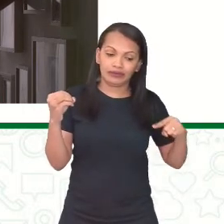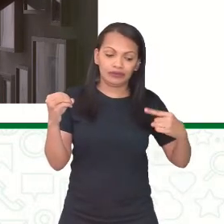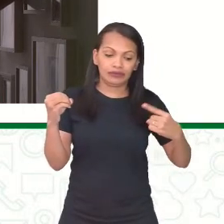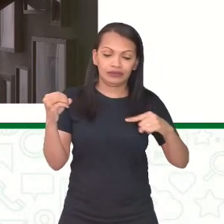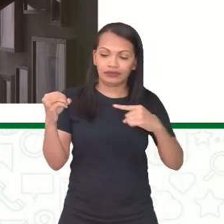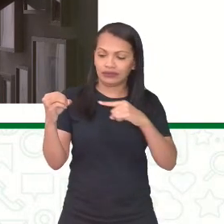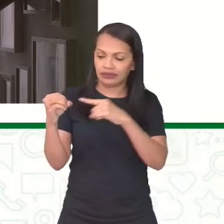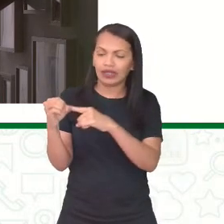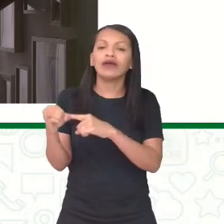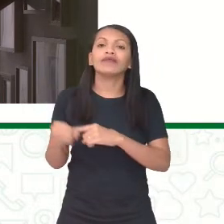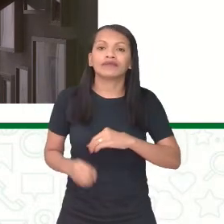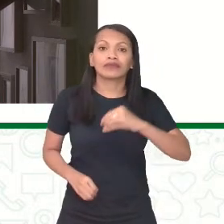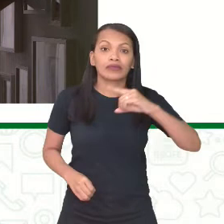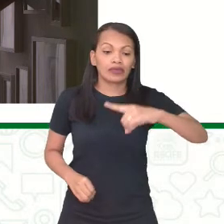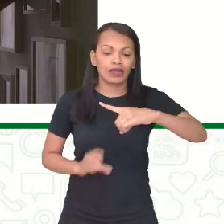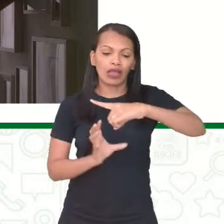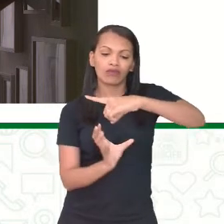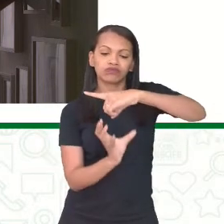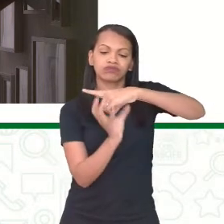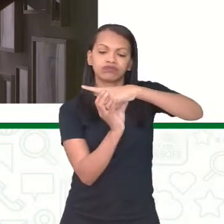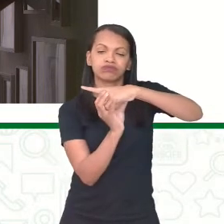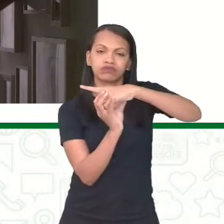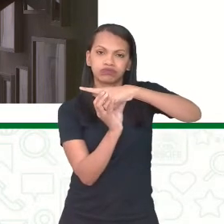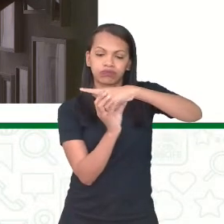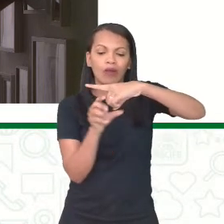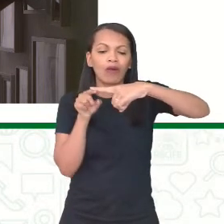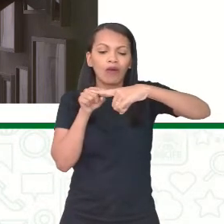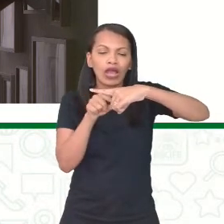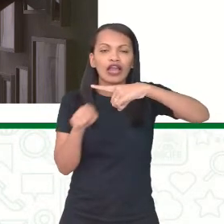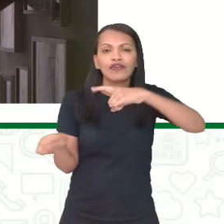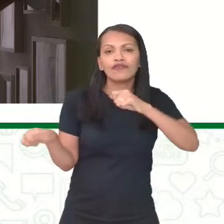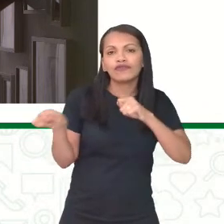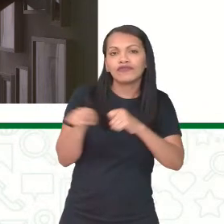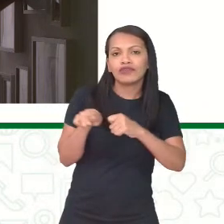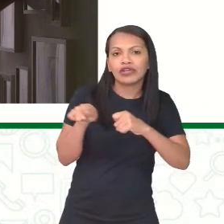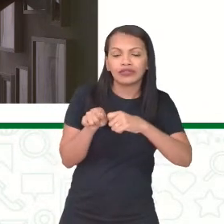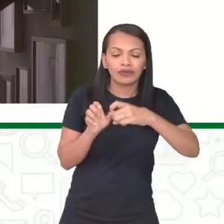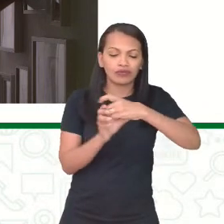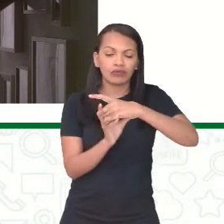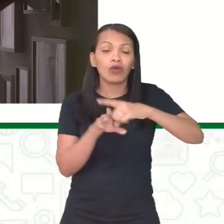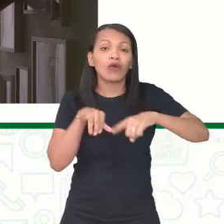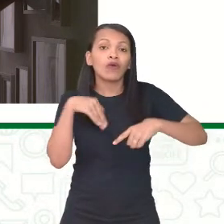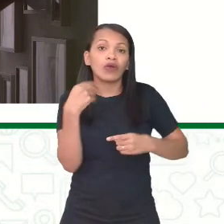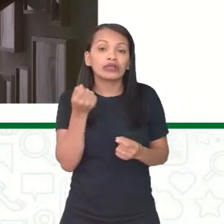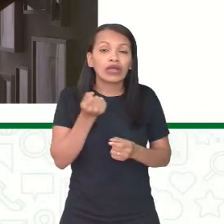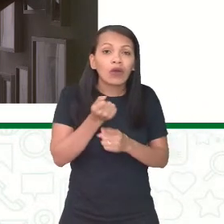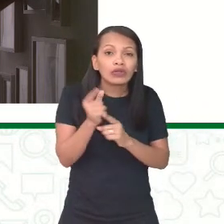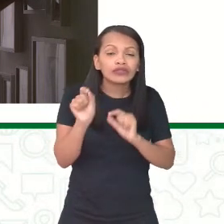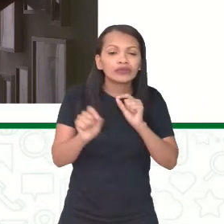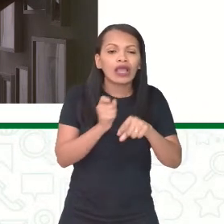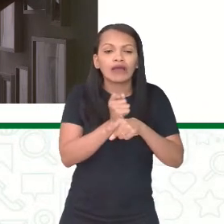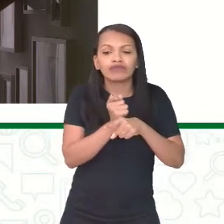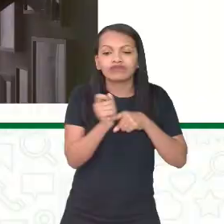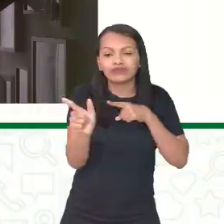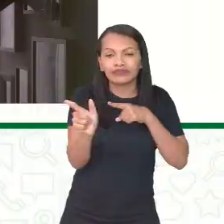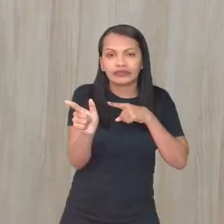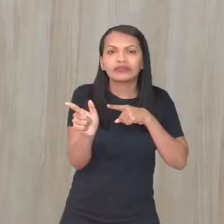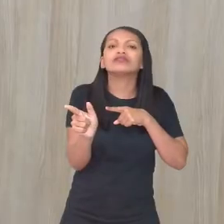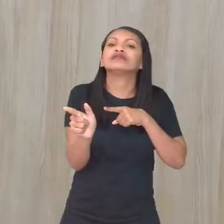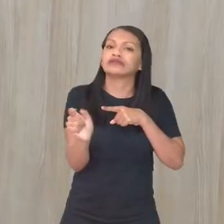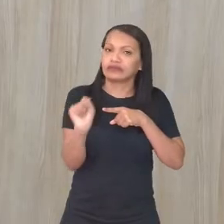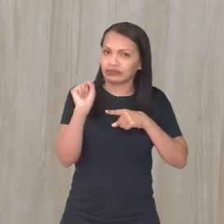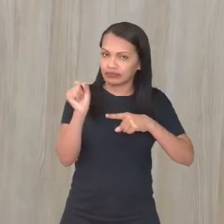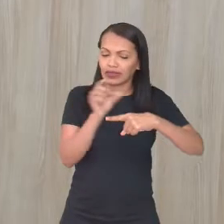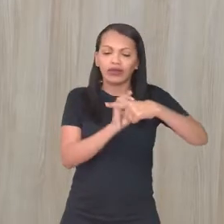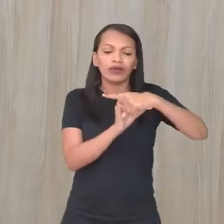nos testículos, e que é liberado através da ejaculação, né? Então, falar a respeito do sistema